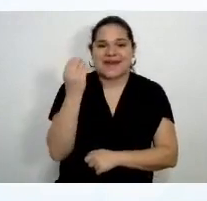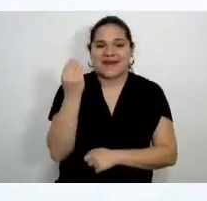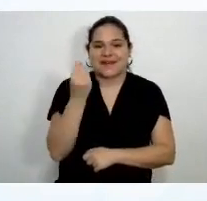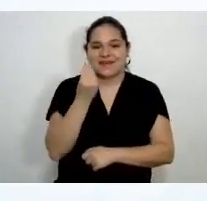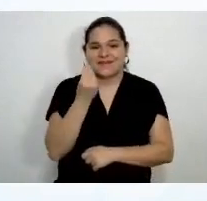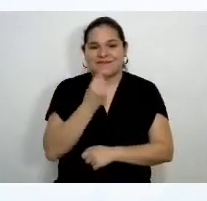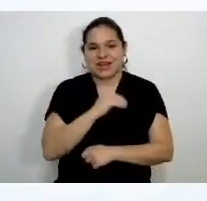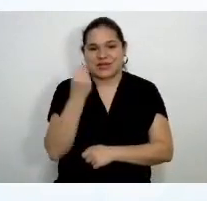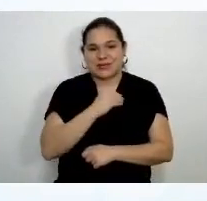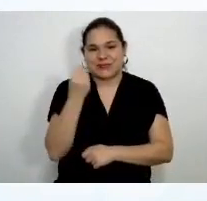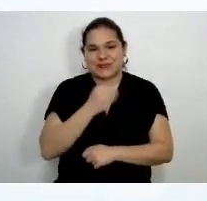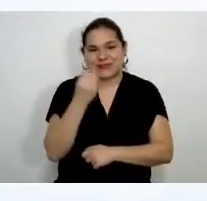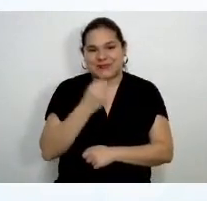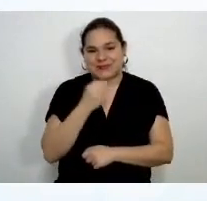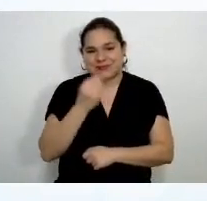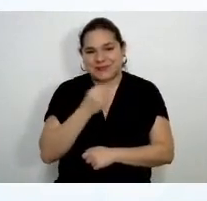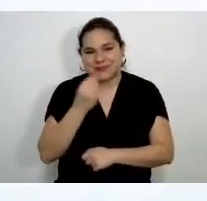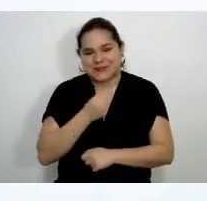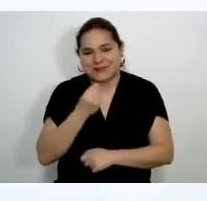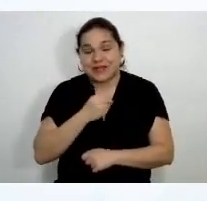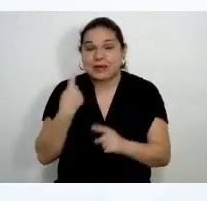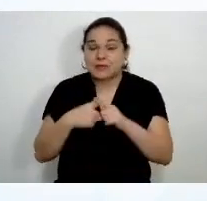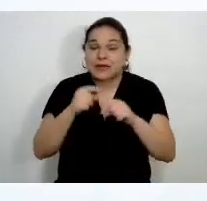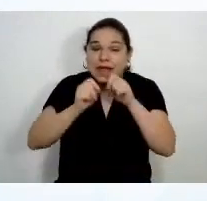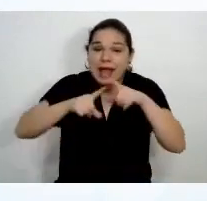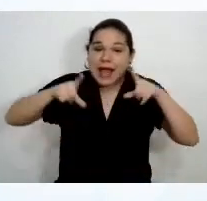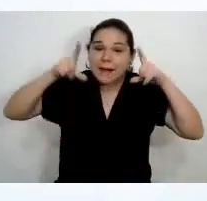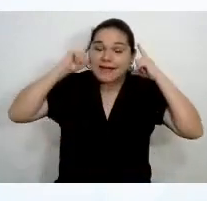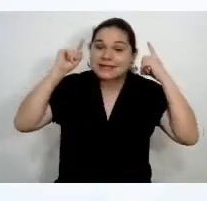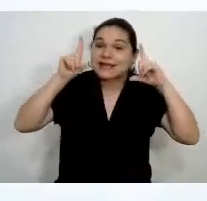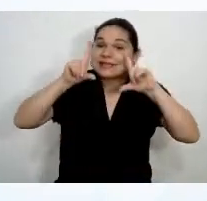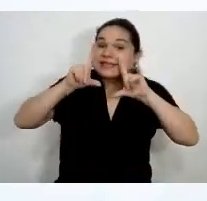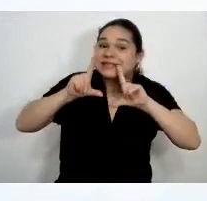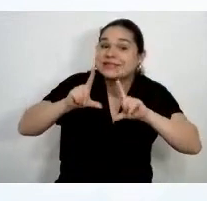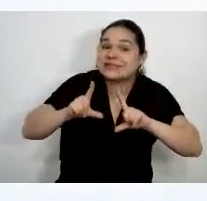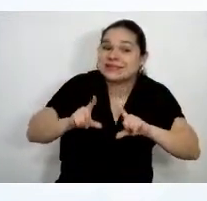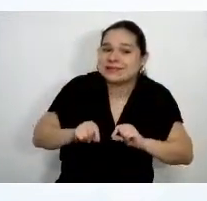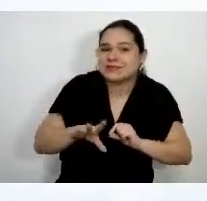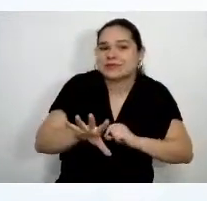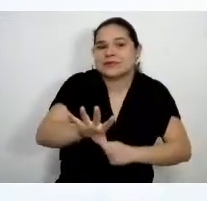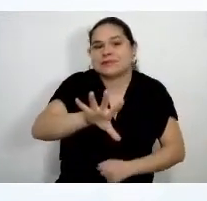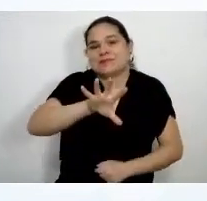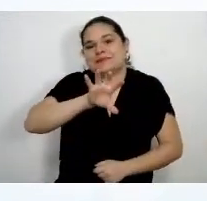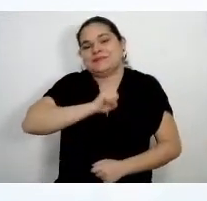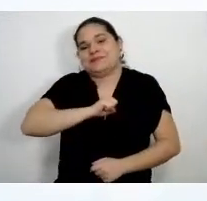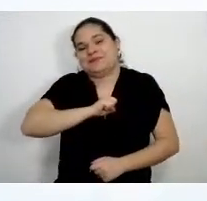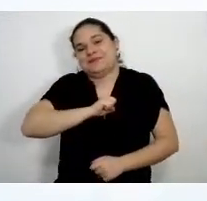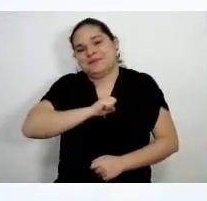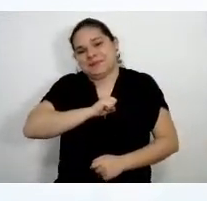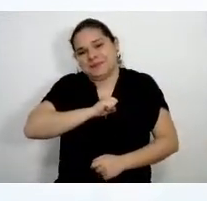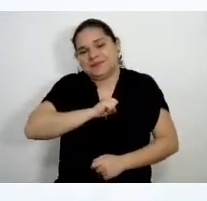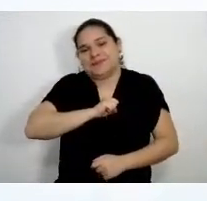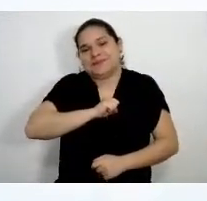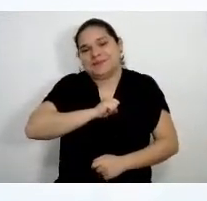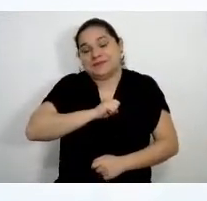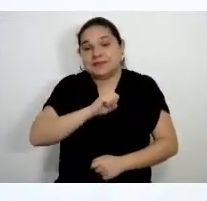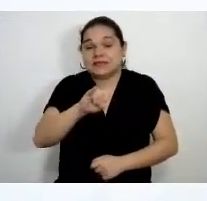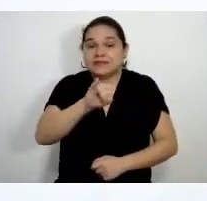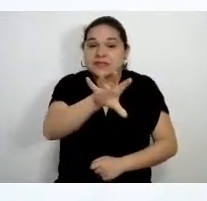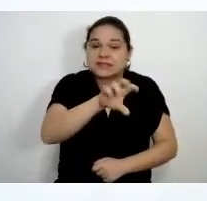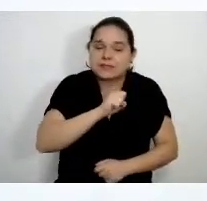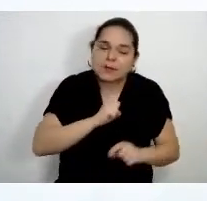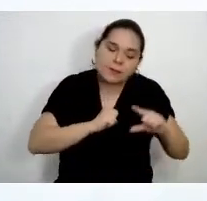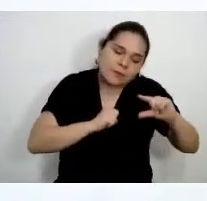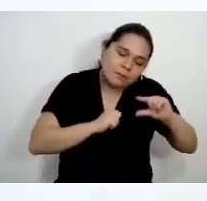uma alta carga viral. A máscara vai diminuir muito a quantidade de vírus que vai entrar em você. Se você receber uma